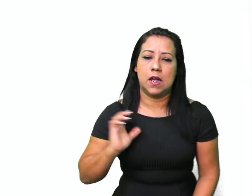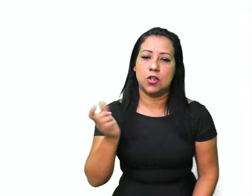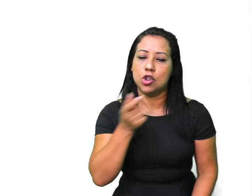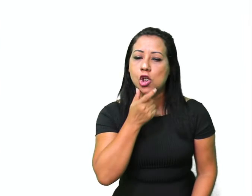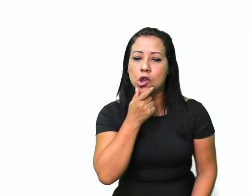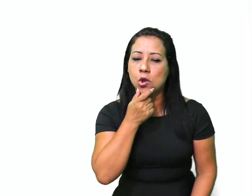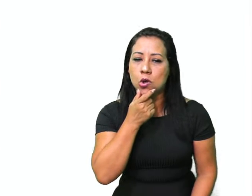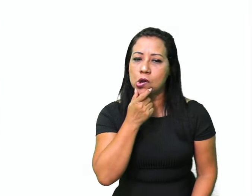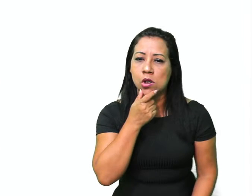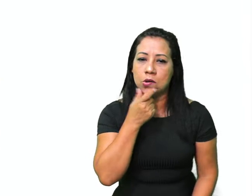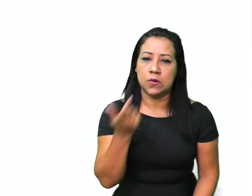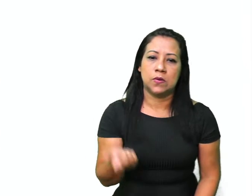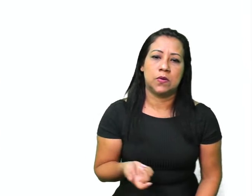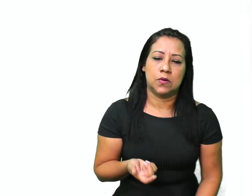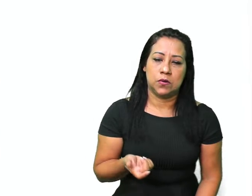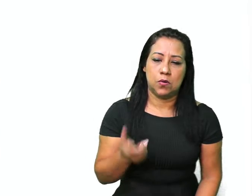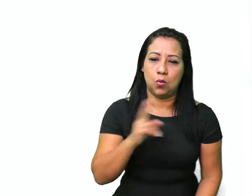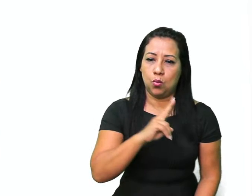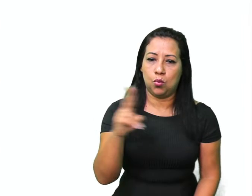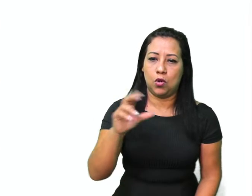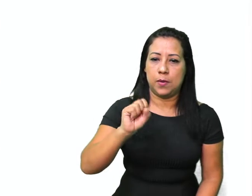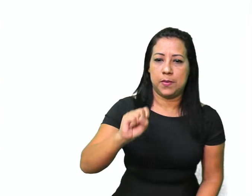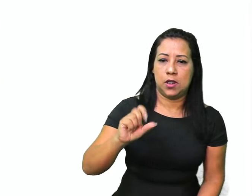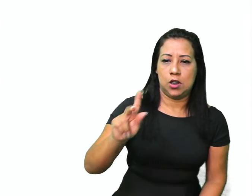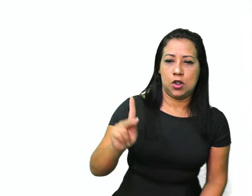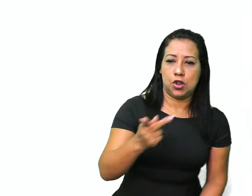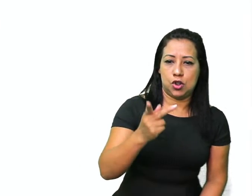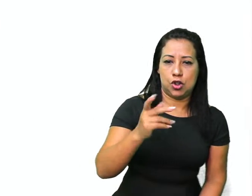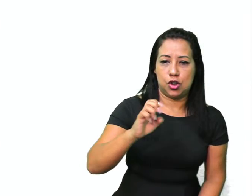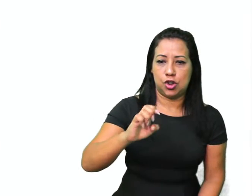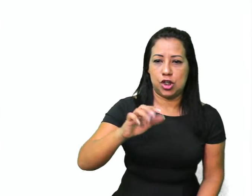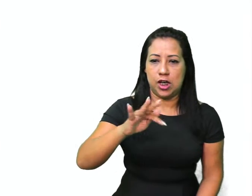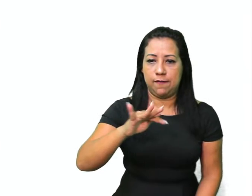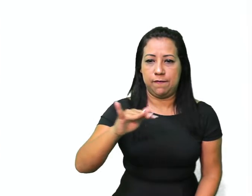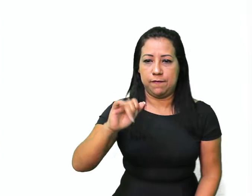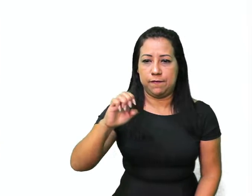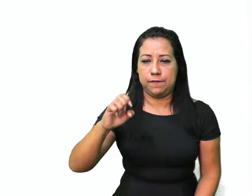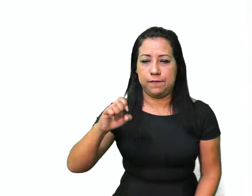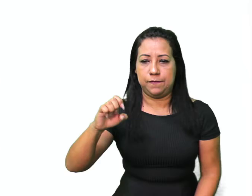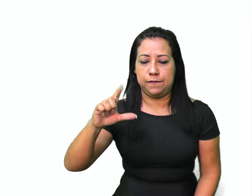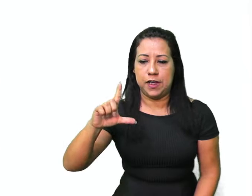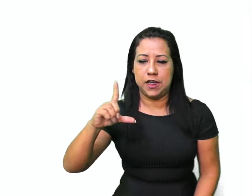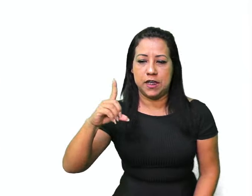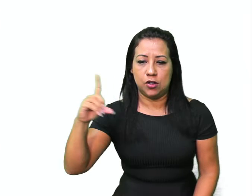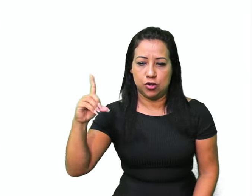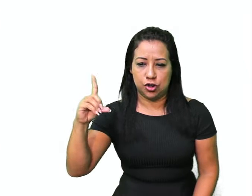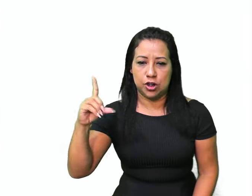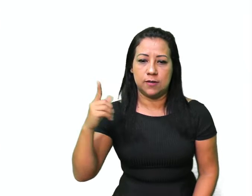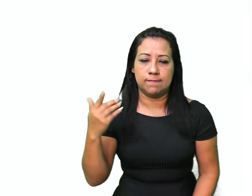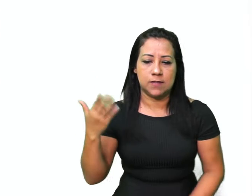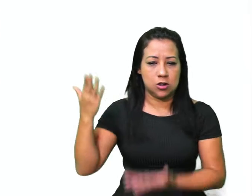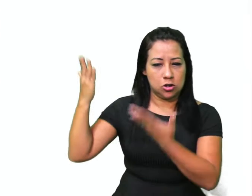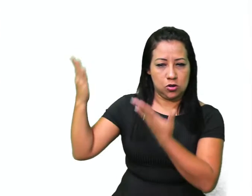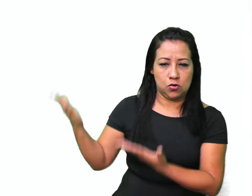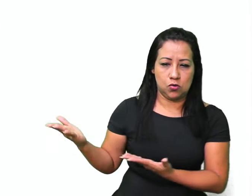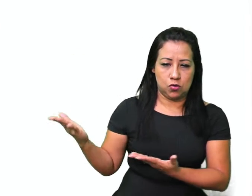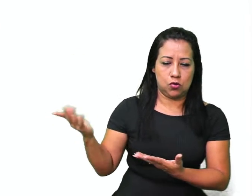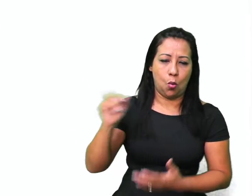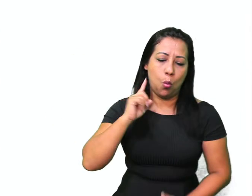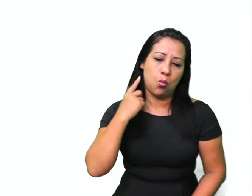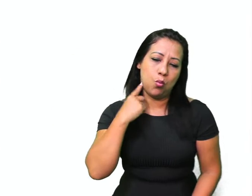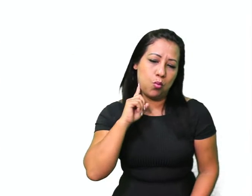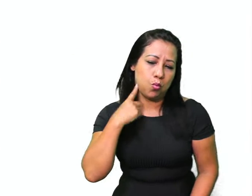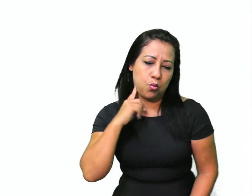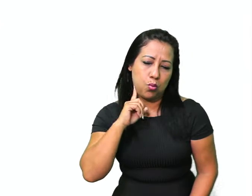Inglaterra, tá? 1879. tanta poluição, ó, quanta poluição tem